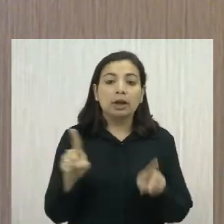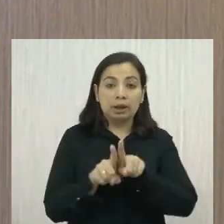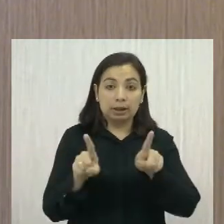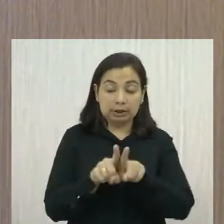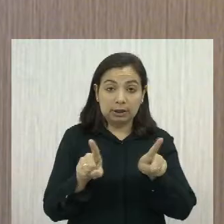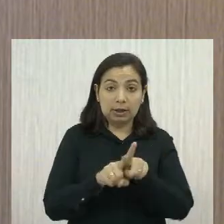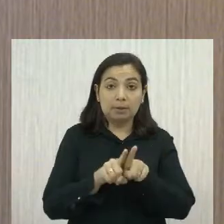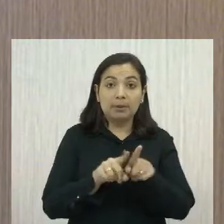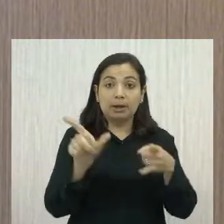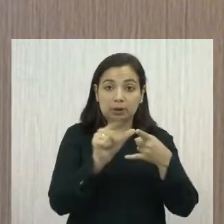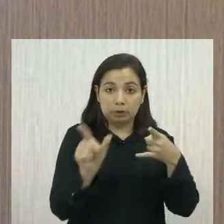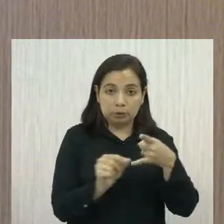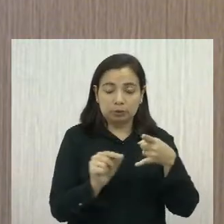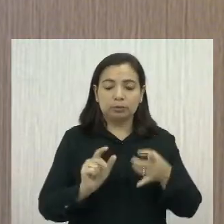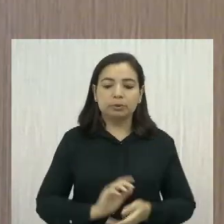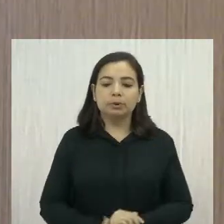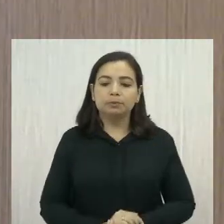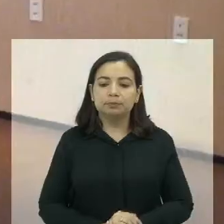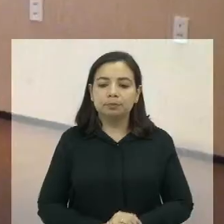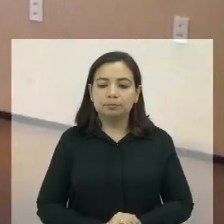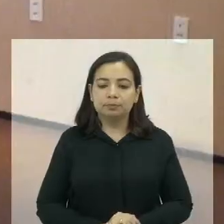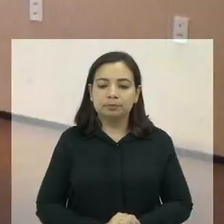e pelo YouTube.